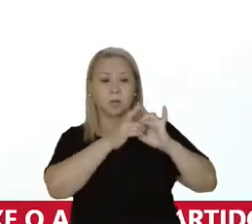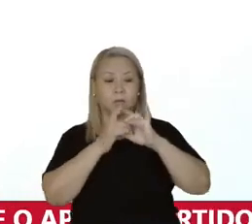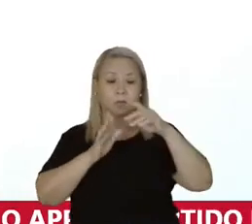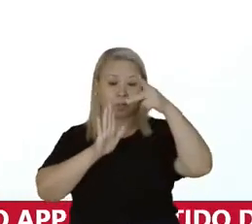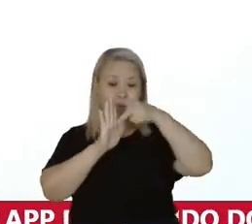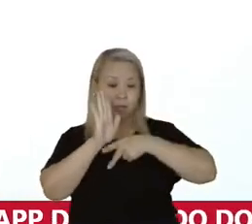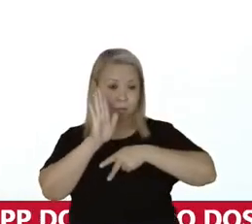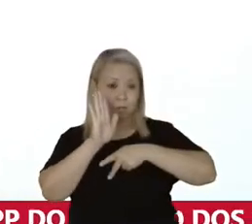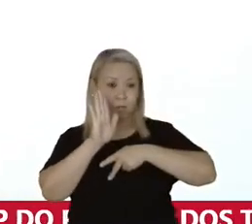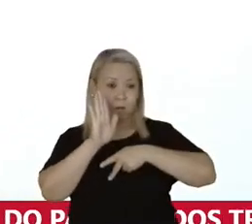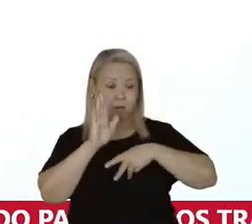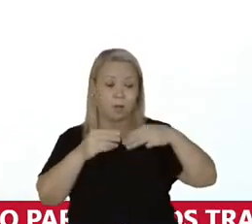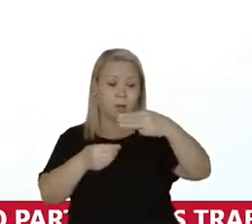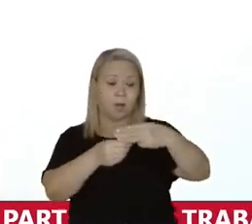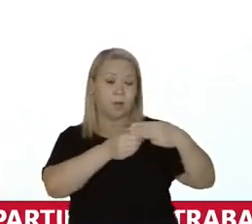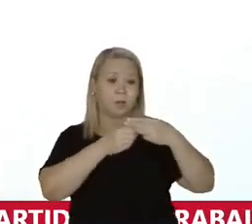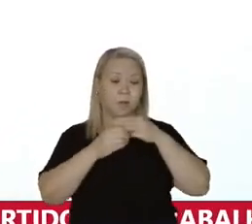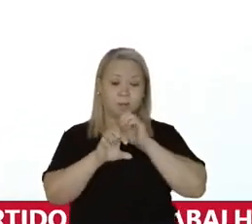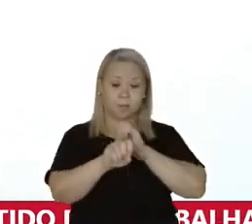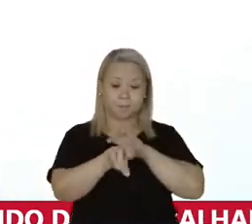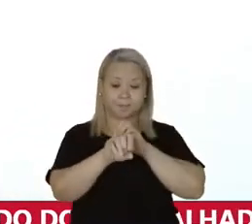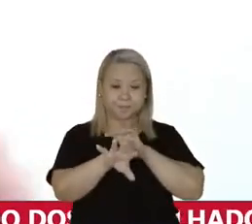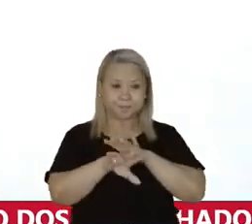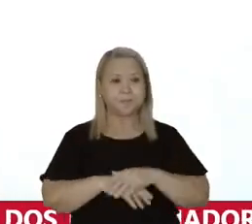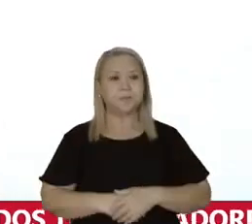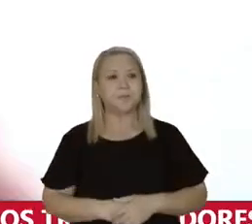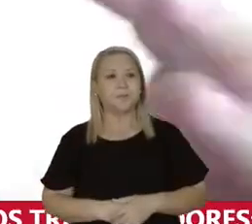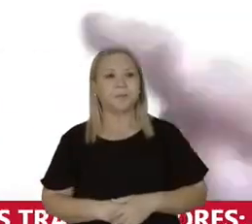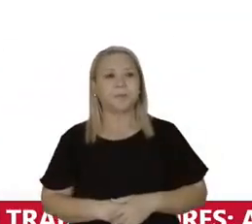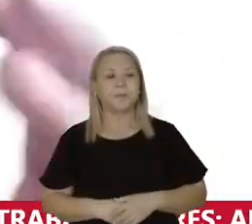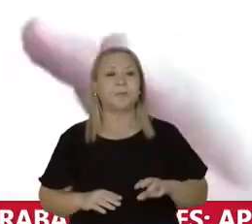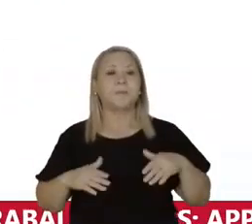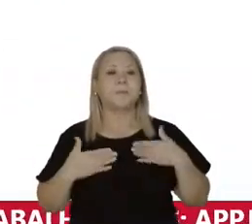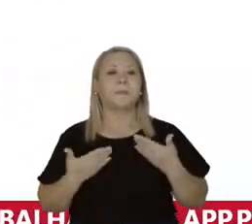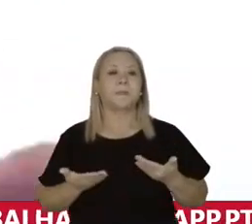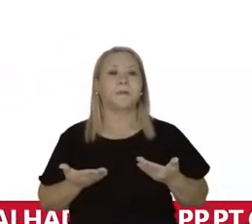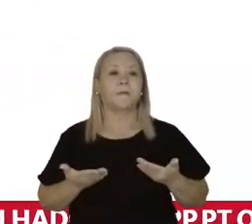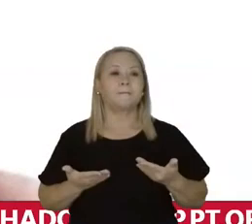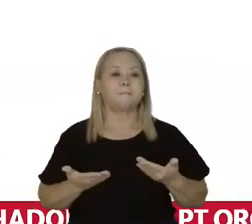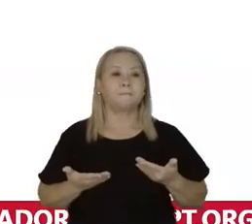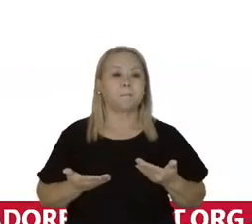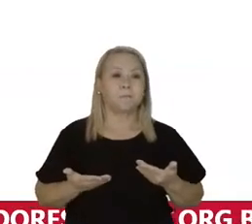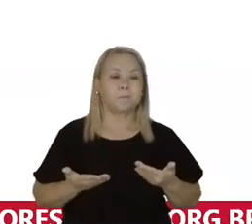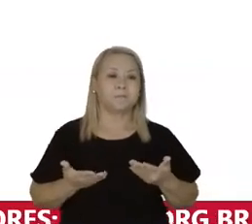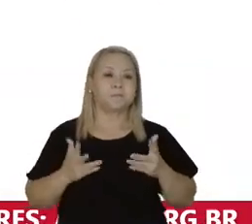planos municipais de educação, e aí como